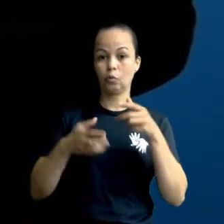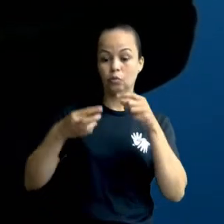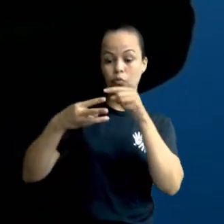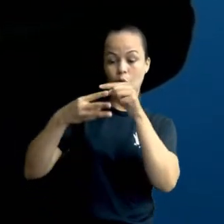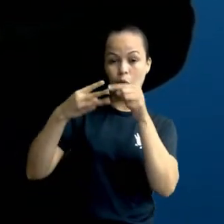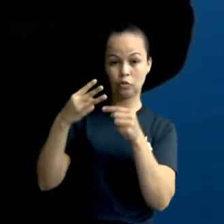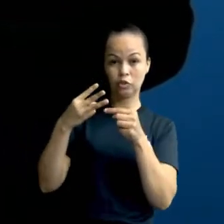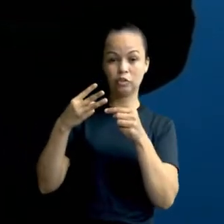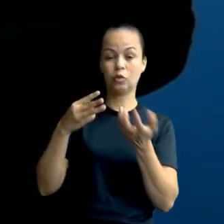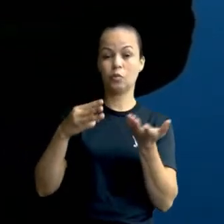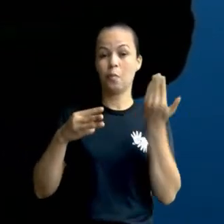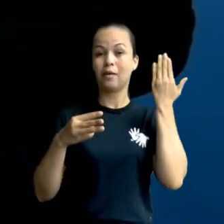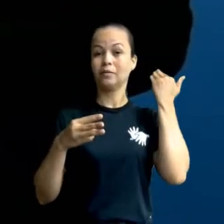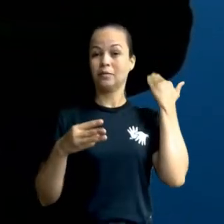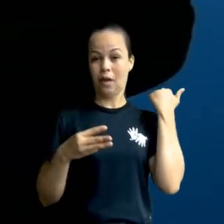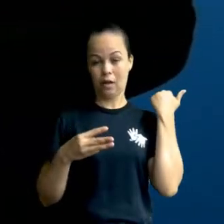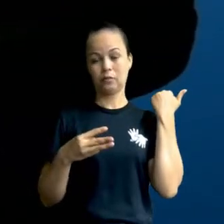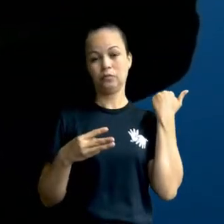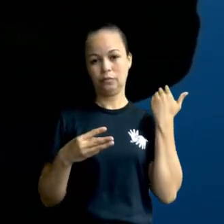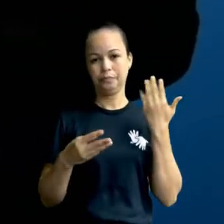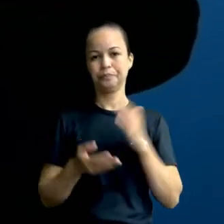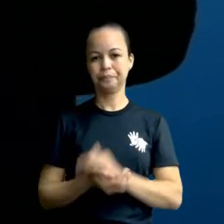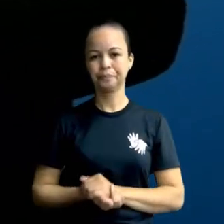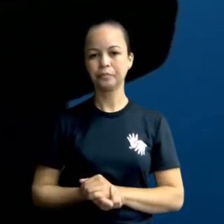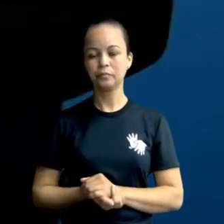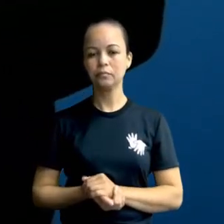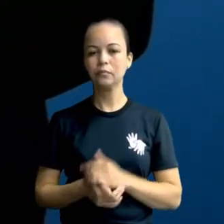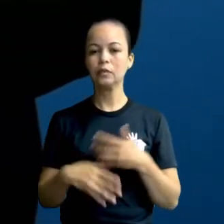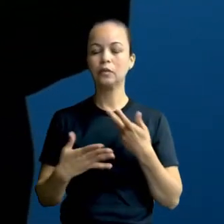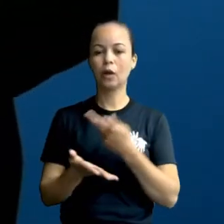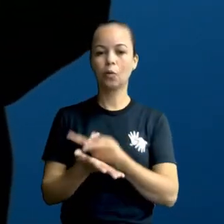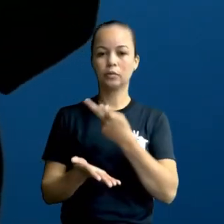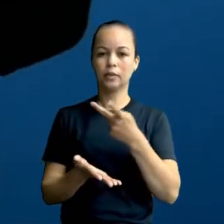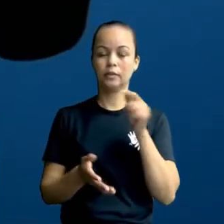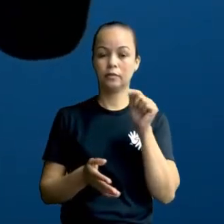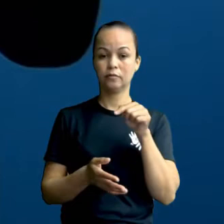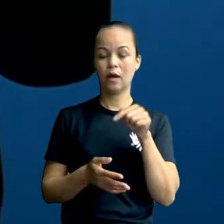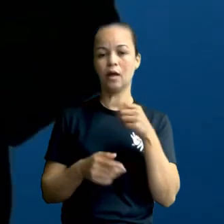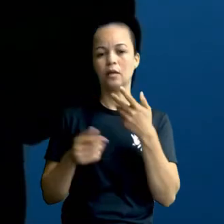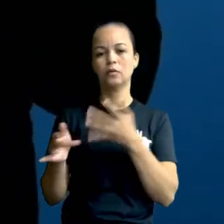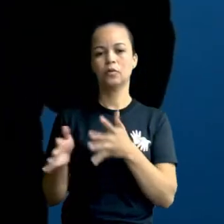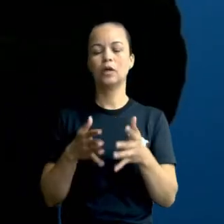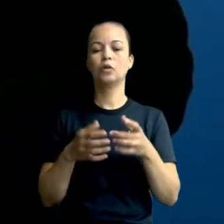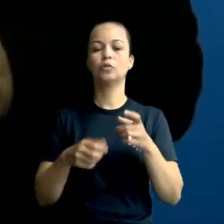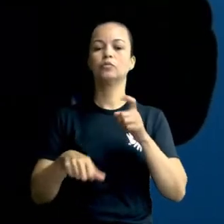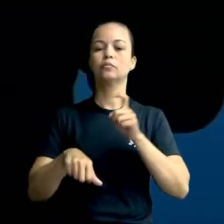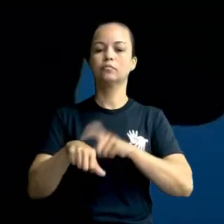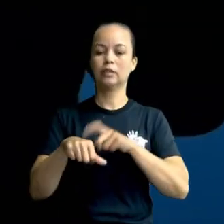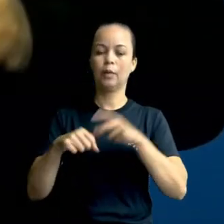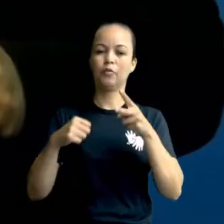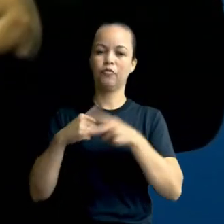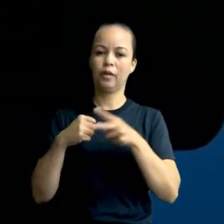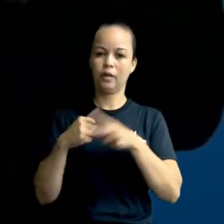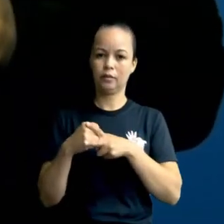passado, anteriores, decorridos ou acabados. Quando acontecer esse fato, estamos no tempo verbal